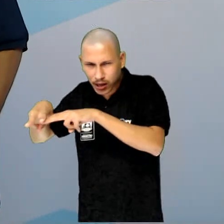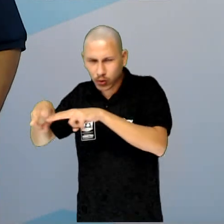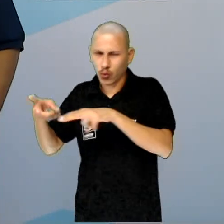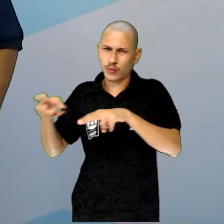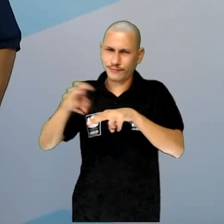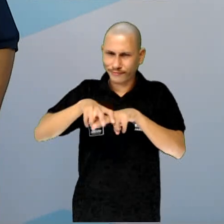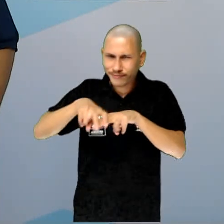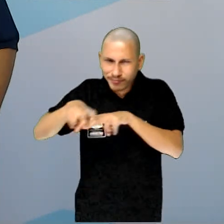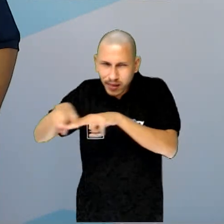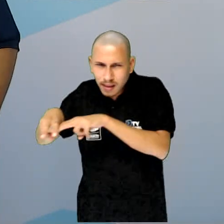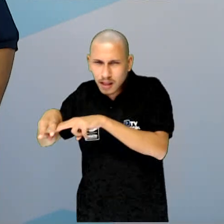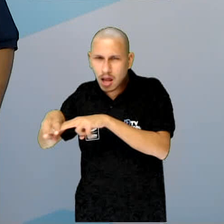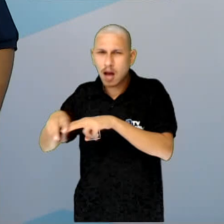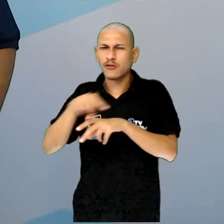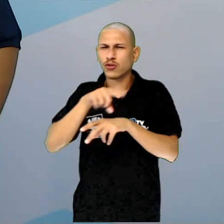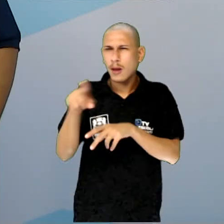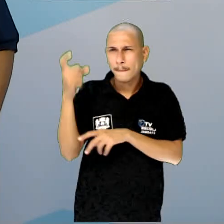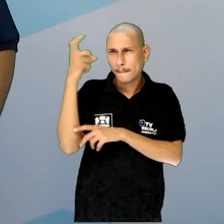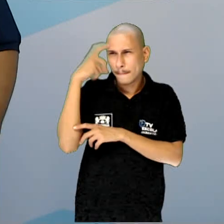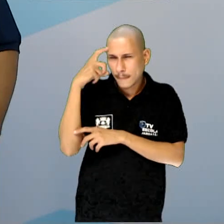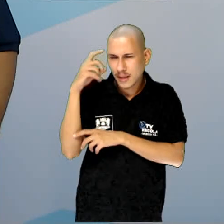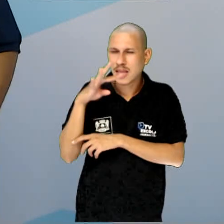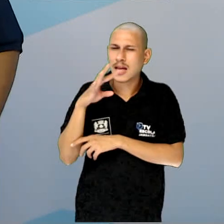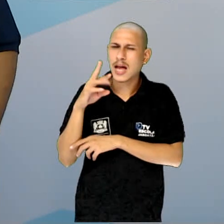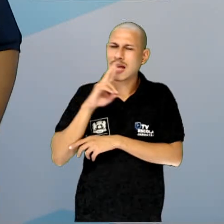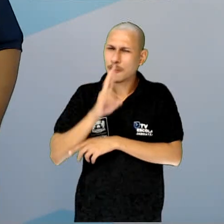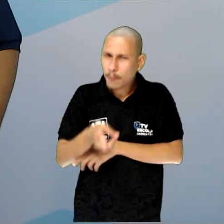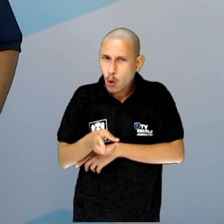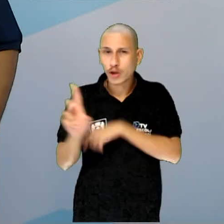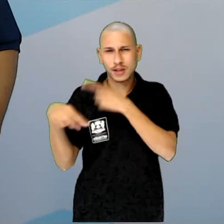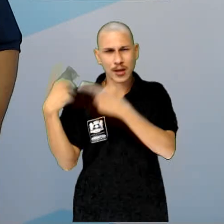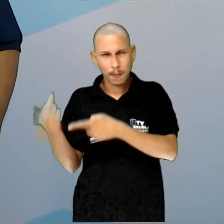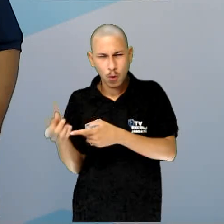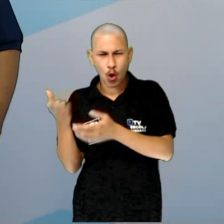responder e quando você estiver na aula presencial você vai mostrar ao seu